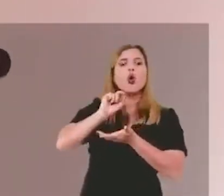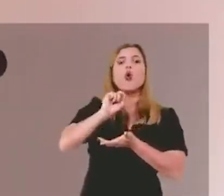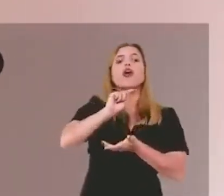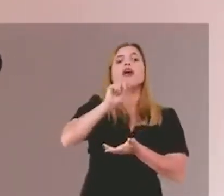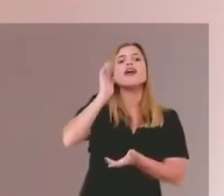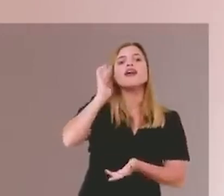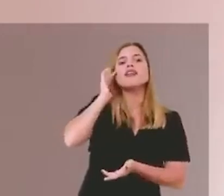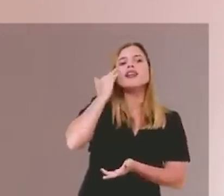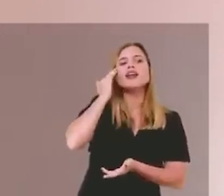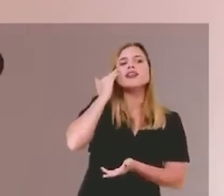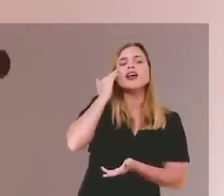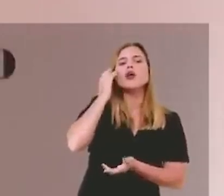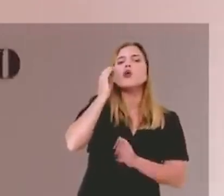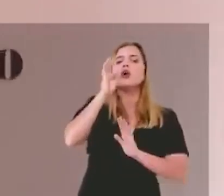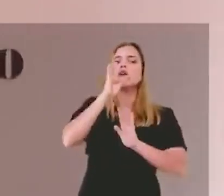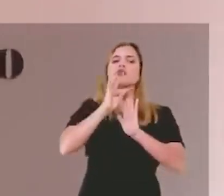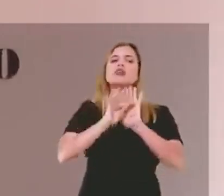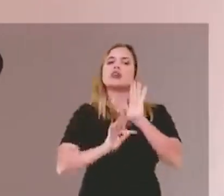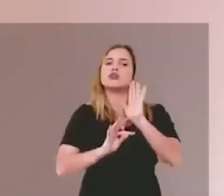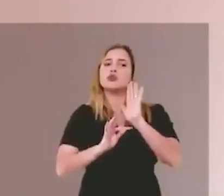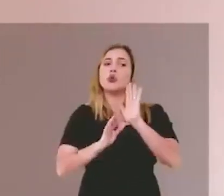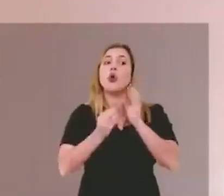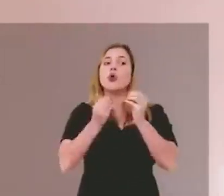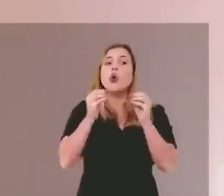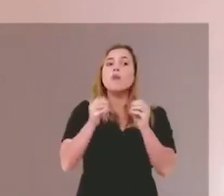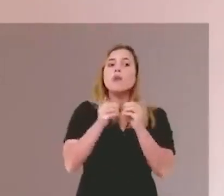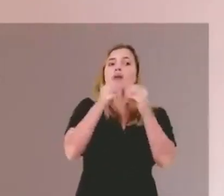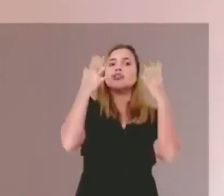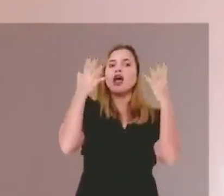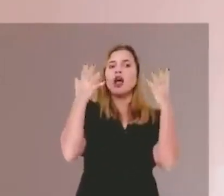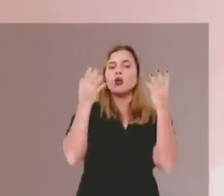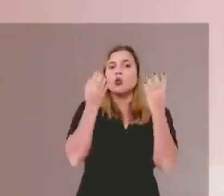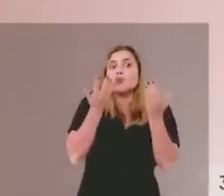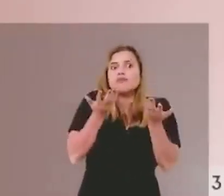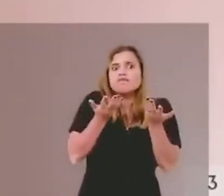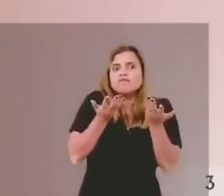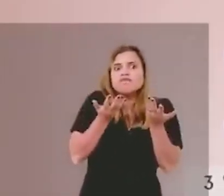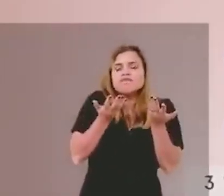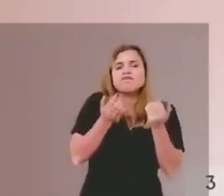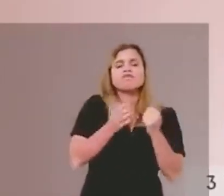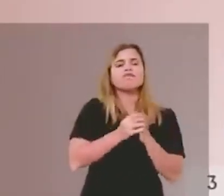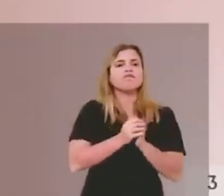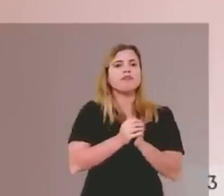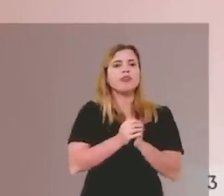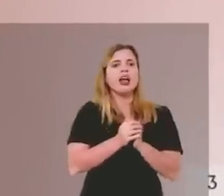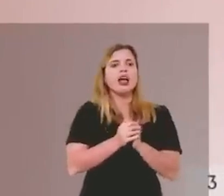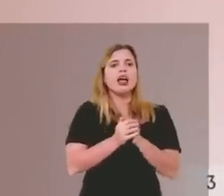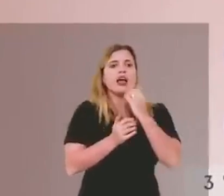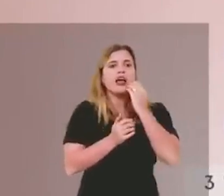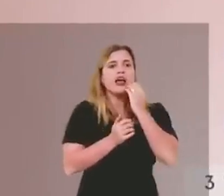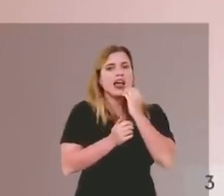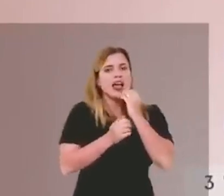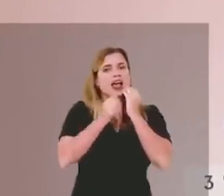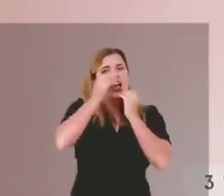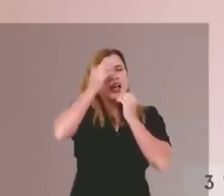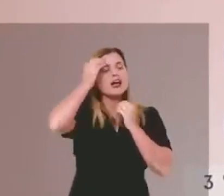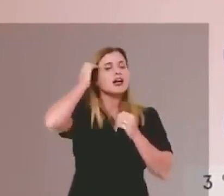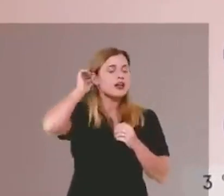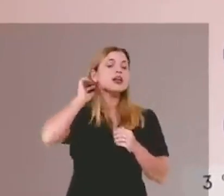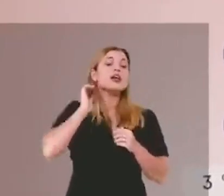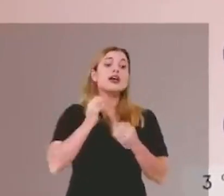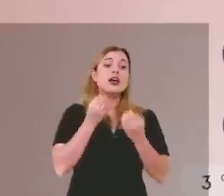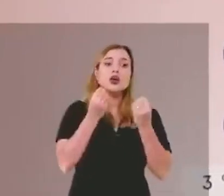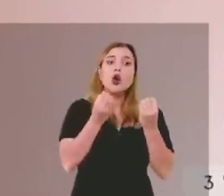entender este mistério? Para responder o mistério, e eu termino aqui, me permitam